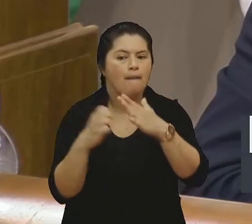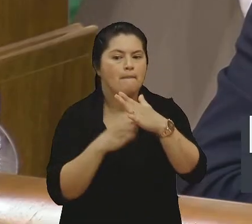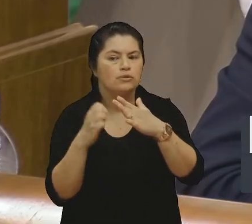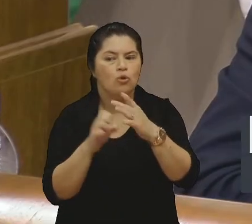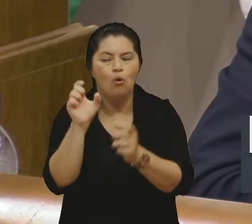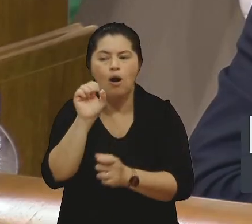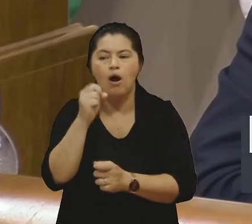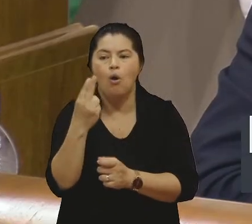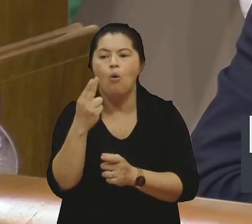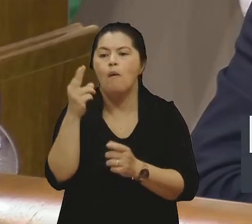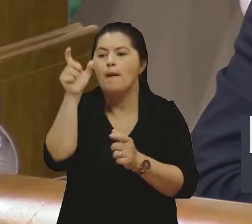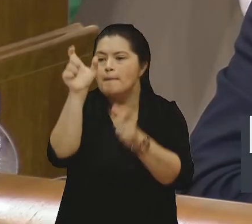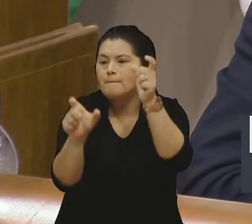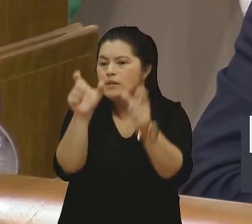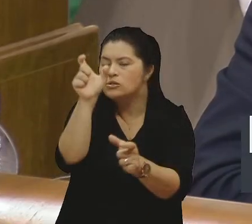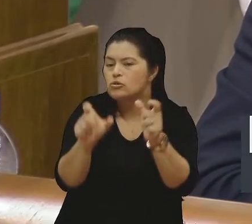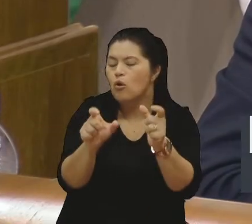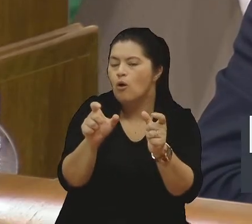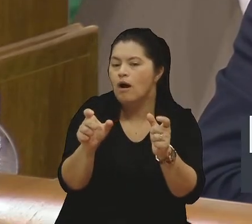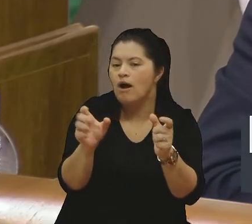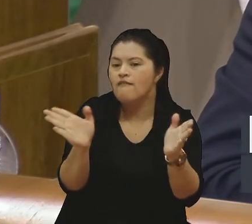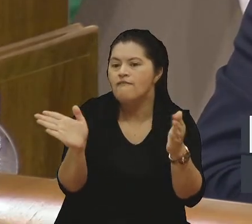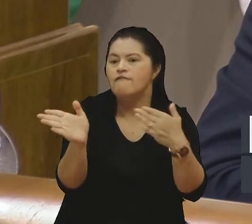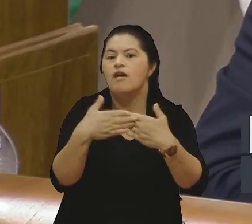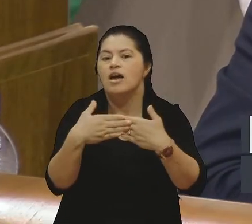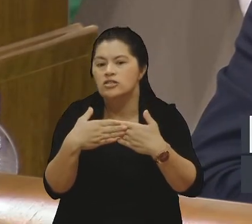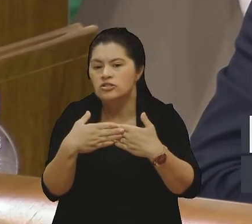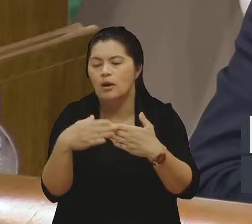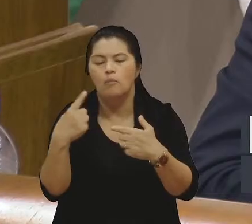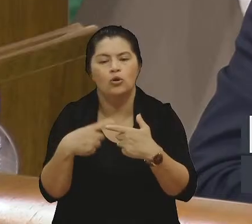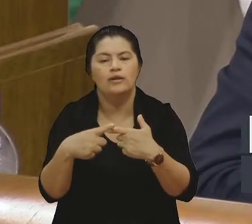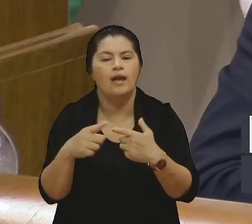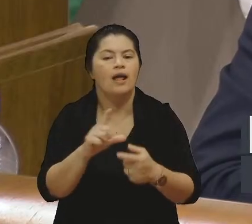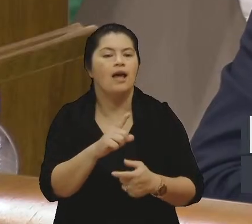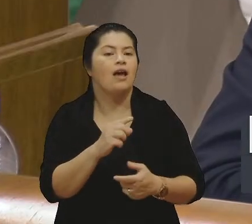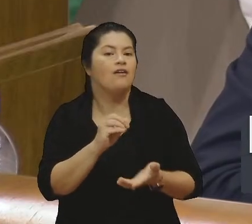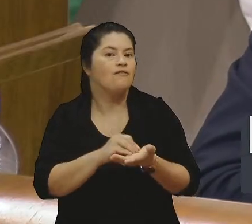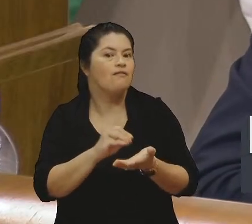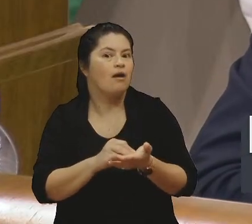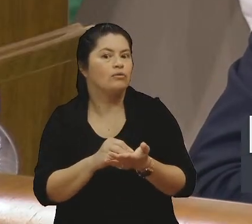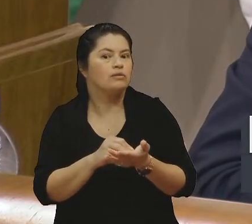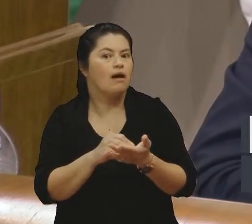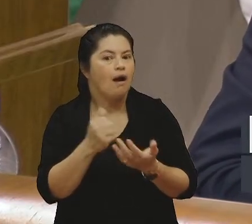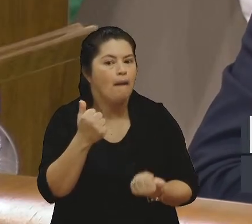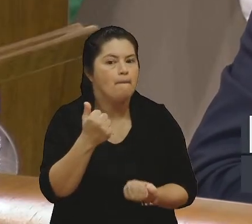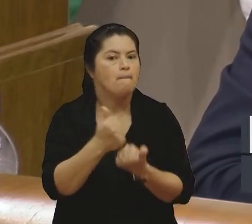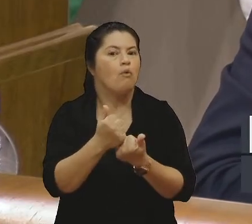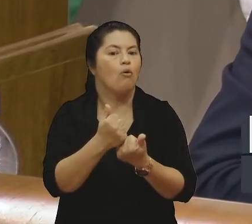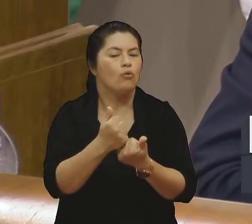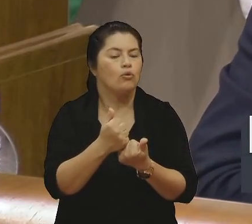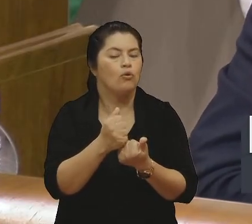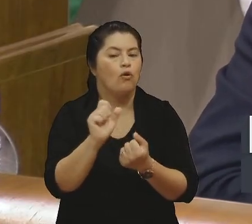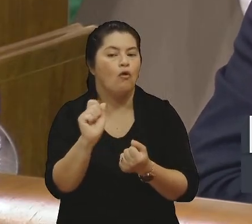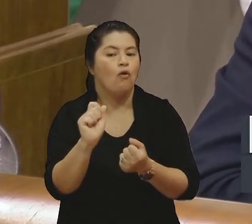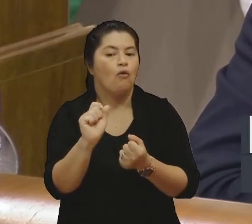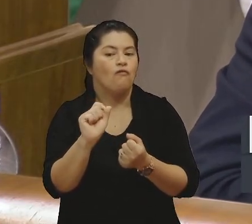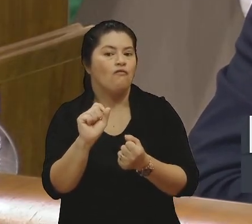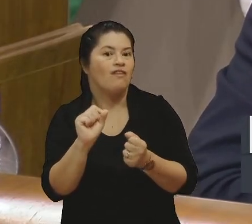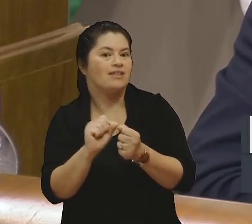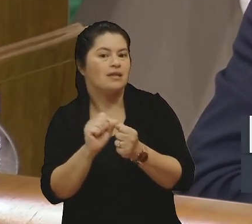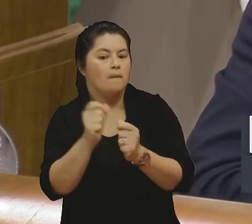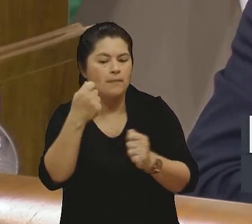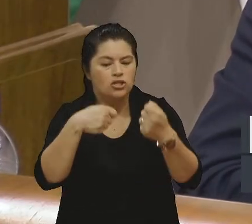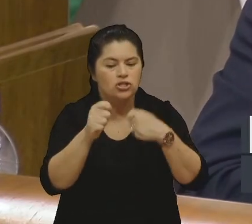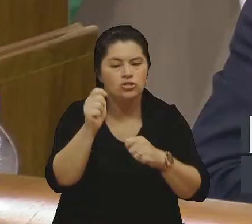pessoas que abrem a sua empresa, que elas fechem por não ter o apoio em ajudar a fazer um fluxo de caixa, em ajudar a fazer um planejamento